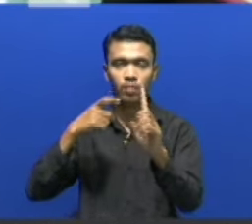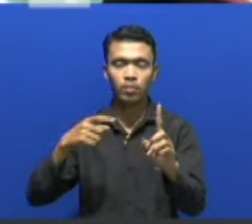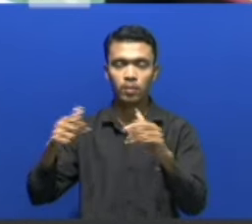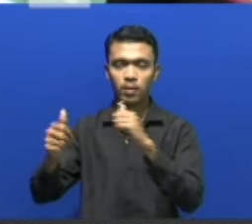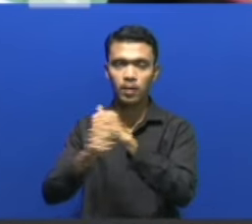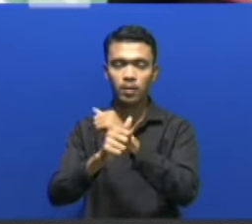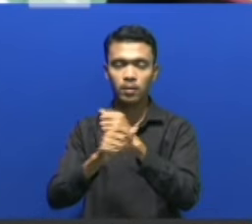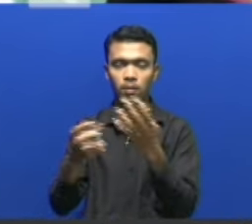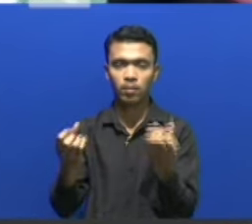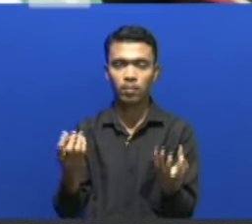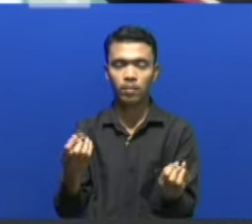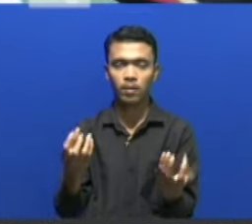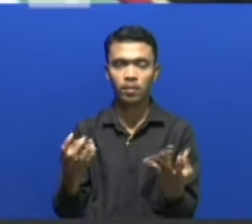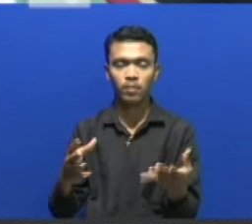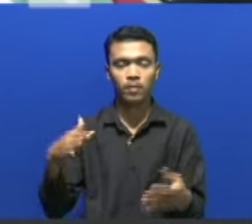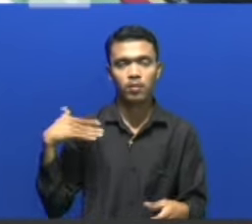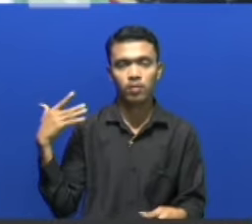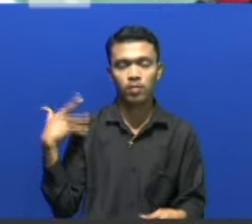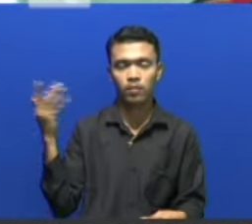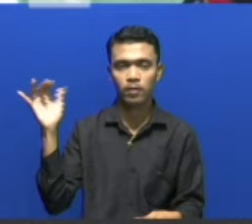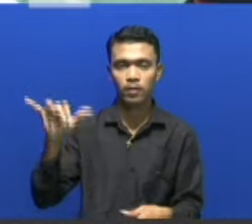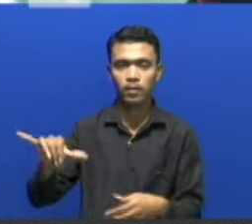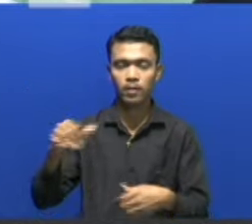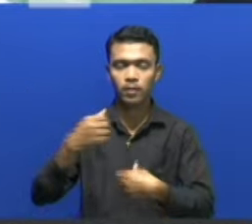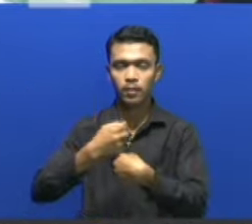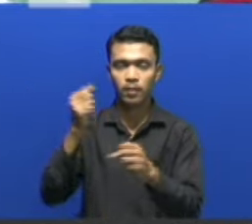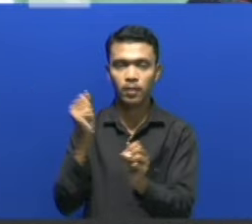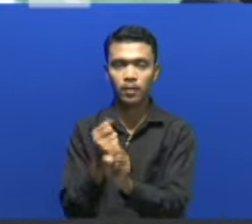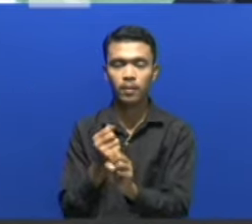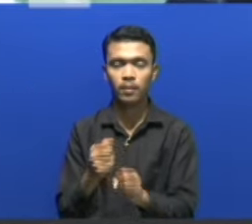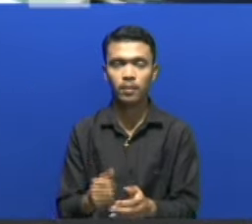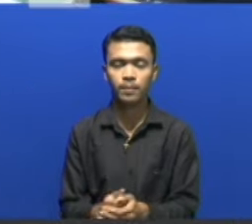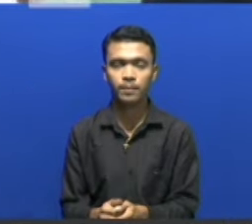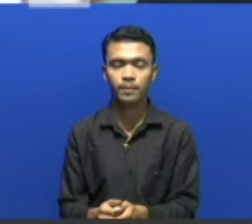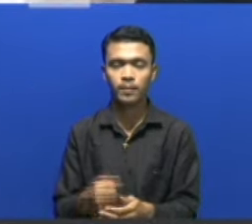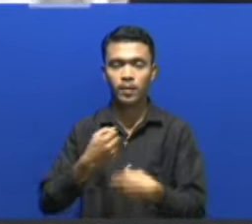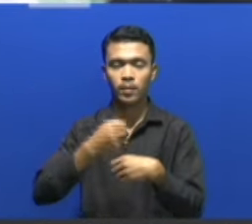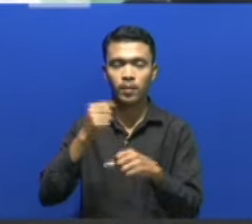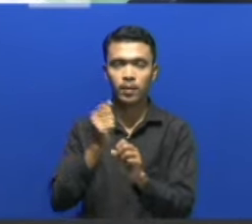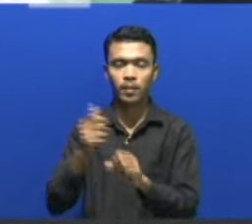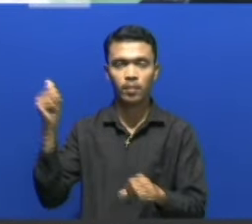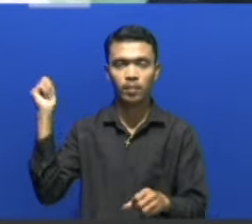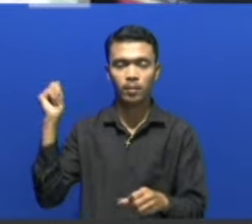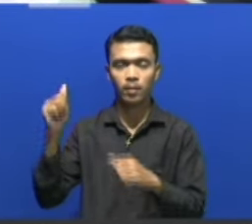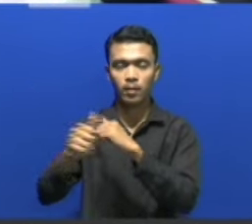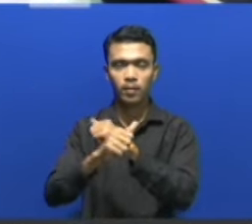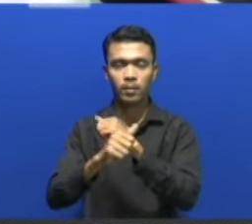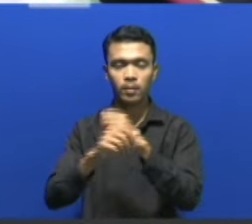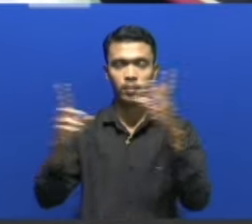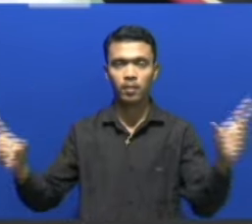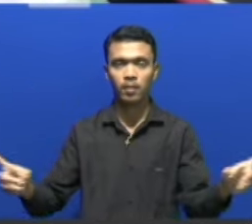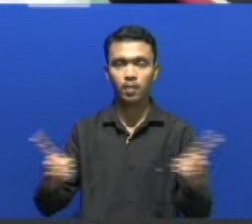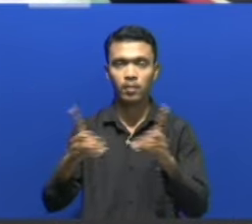asang oi oi nebe mak zova sir halo entao ita sempre halo asang hasoru invasão sira ita tengi organiza